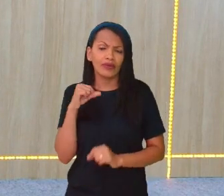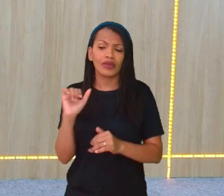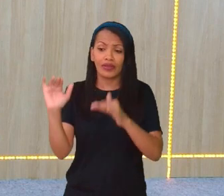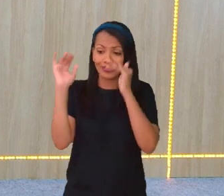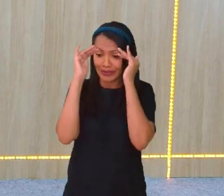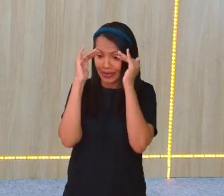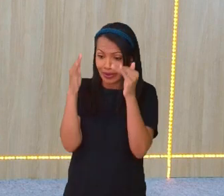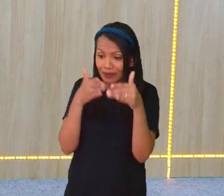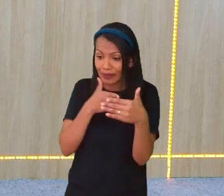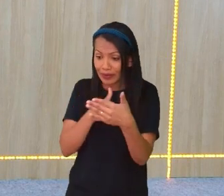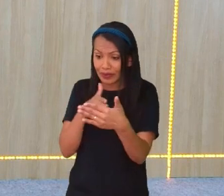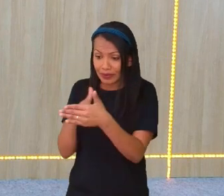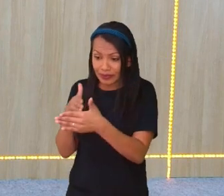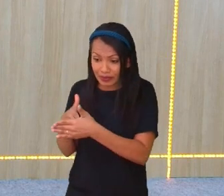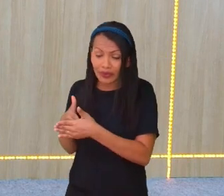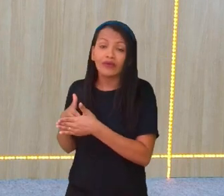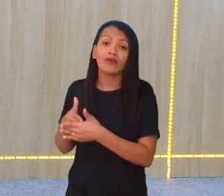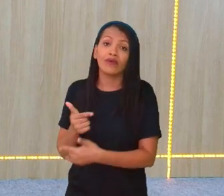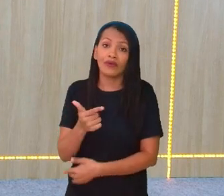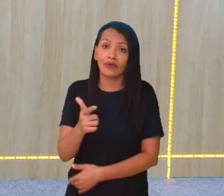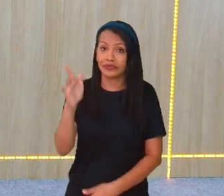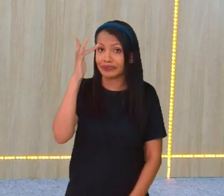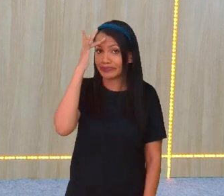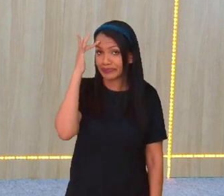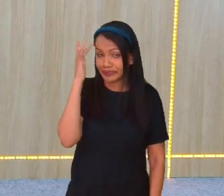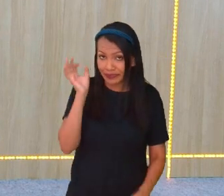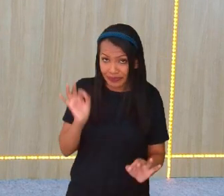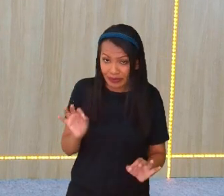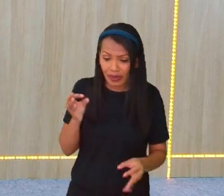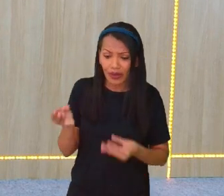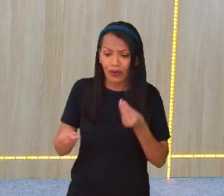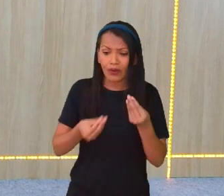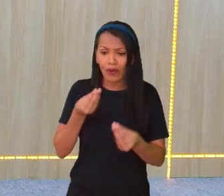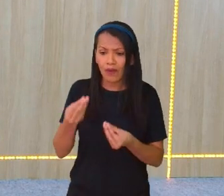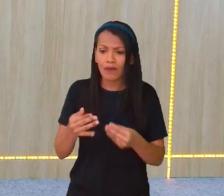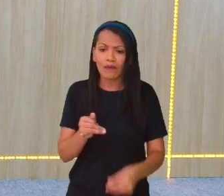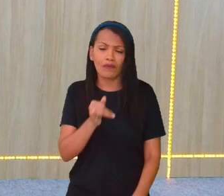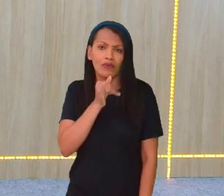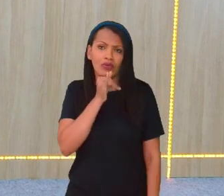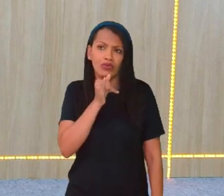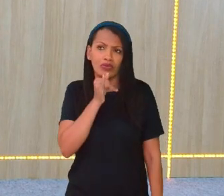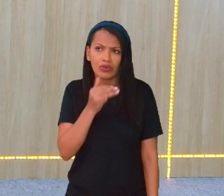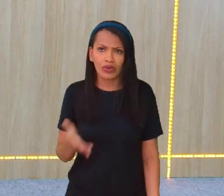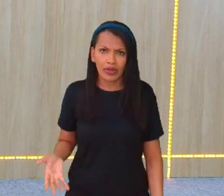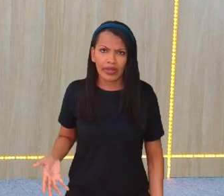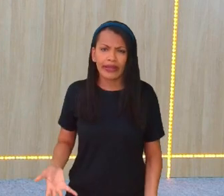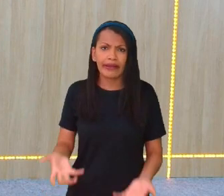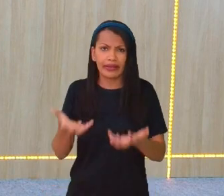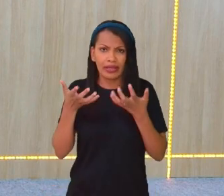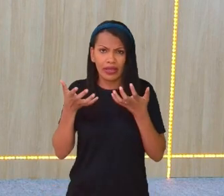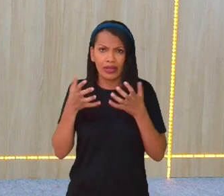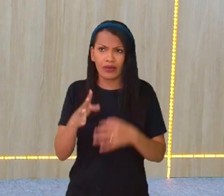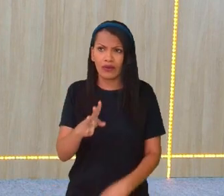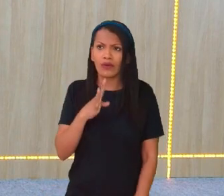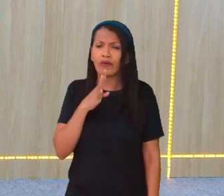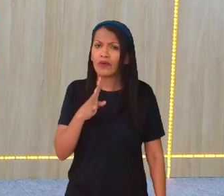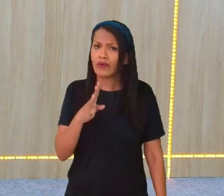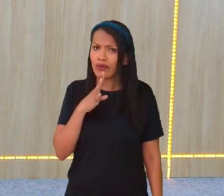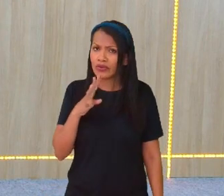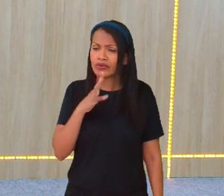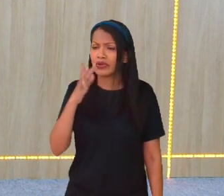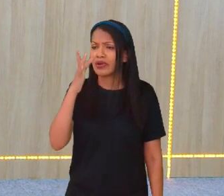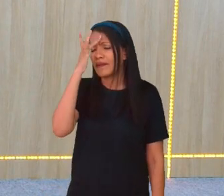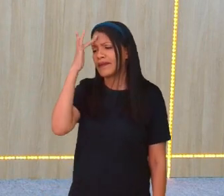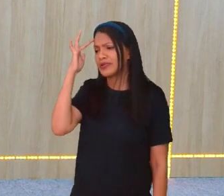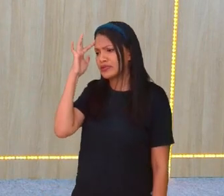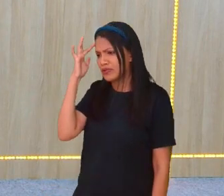meu limite e respeitar o limite do outro. Não é? É como, por exemplo, quer conhecer uma pessoa, tem um ditado, viu, Gilson?